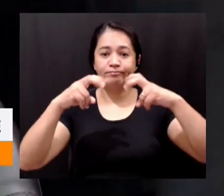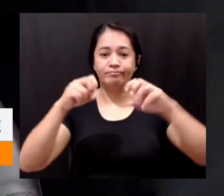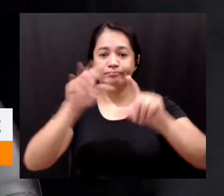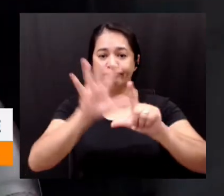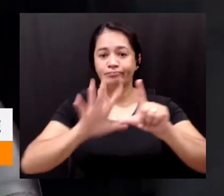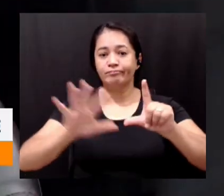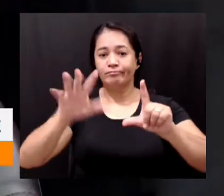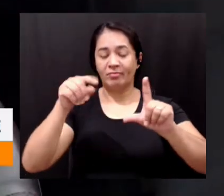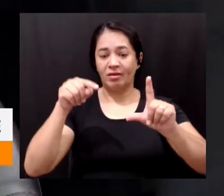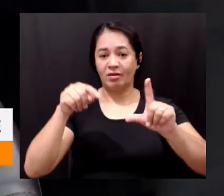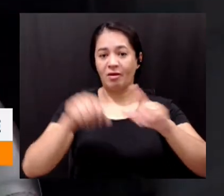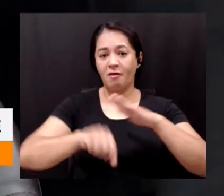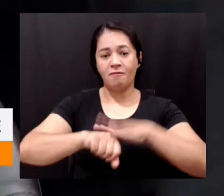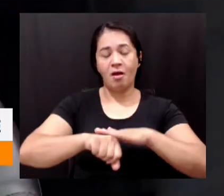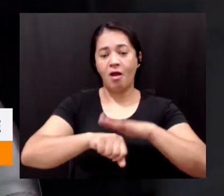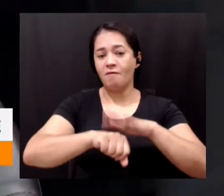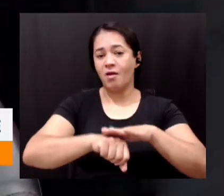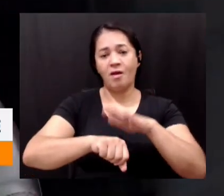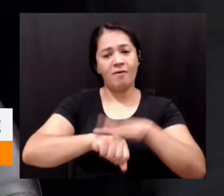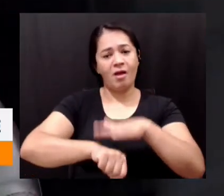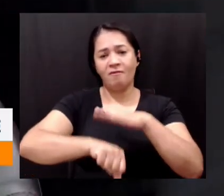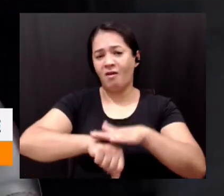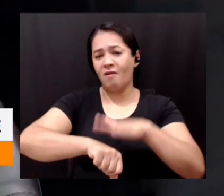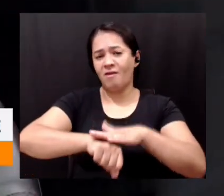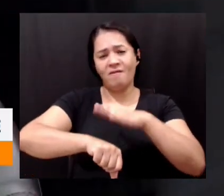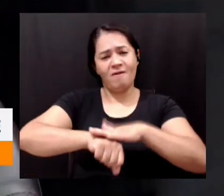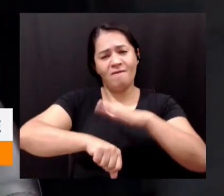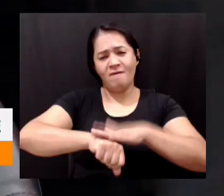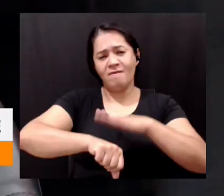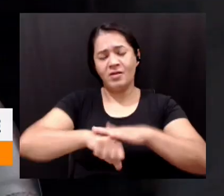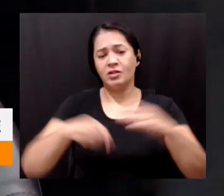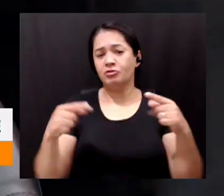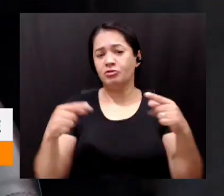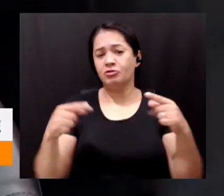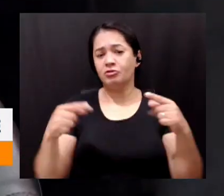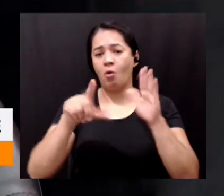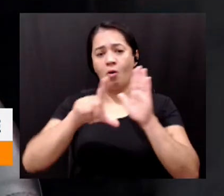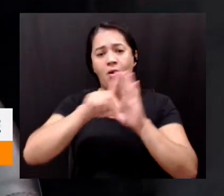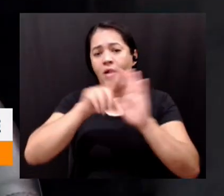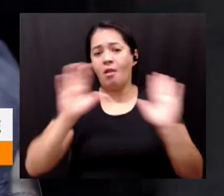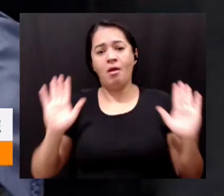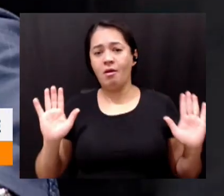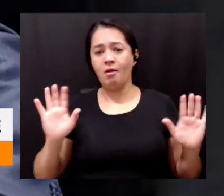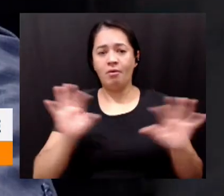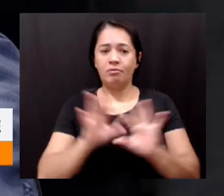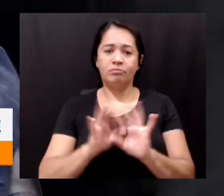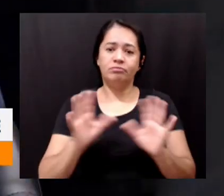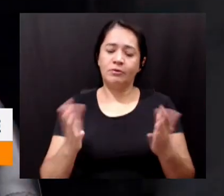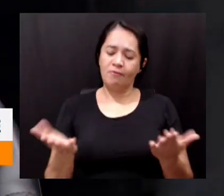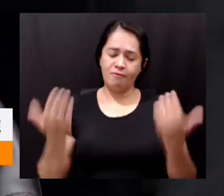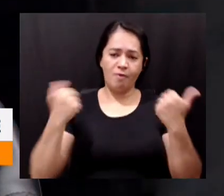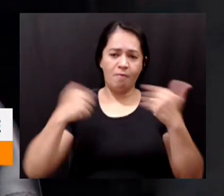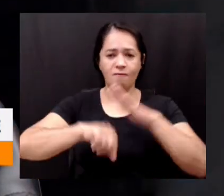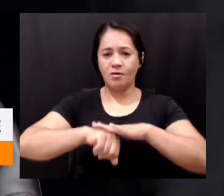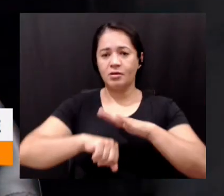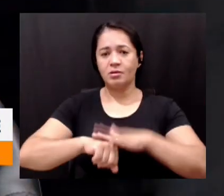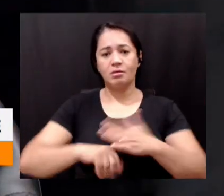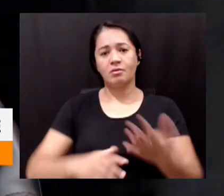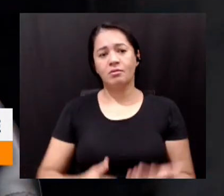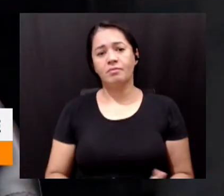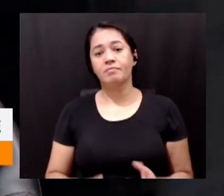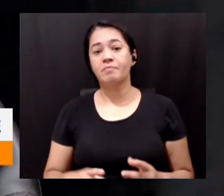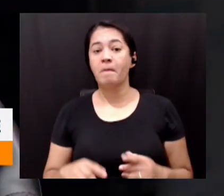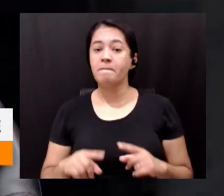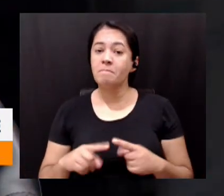estava legalizado, eles foram fazendo de acordo com o que... Sim, tá liberado, tá liberado, vamos lá. fazer, né? Então com essa